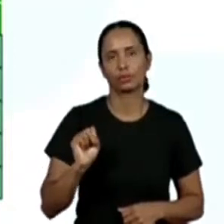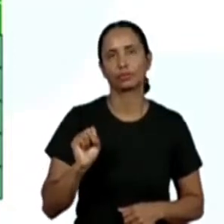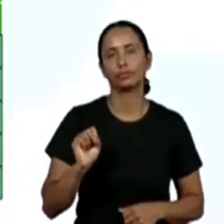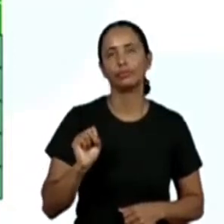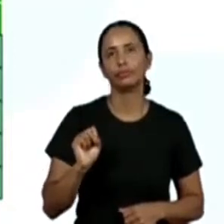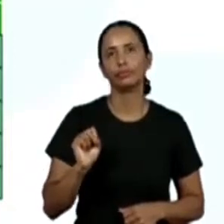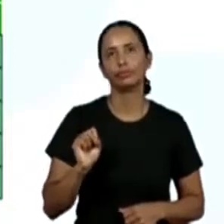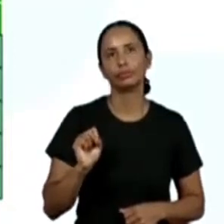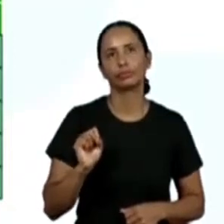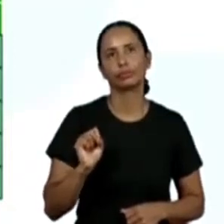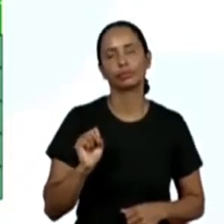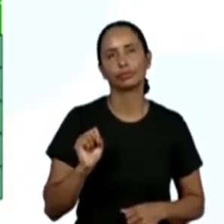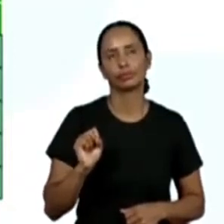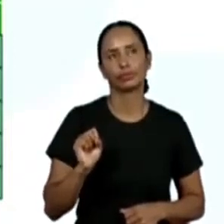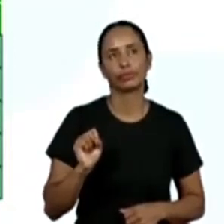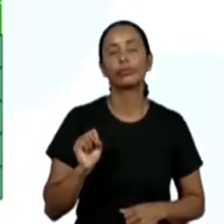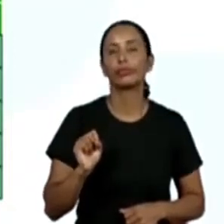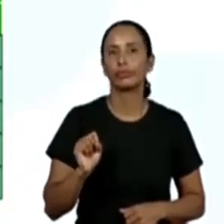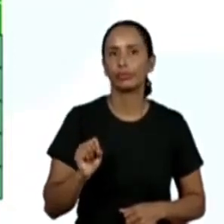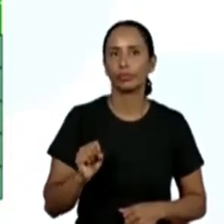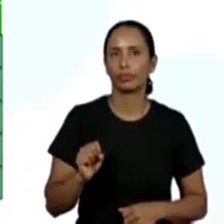aqui, ó.